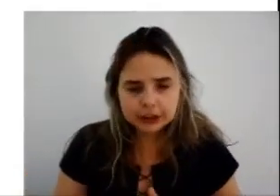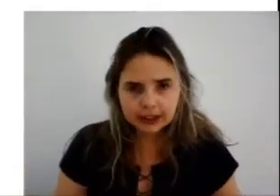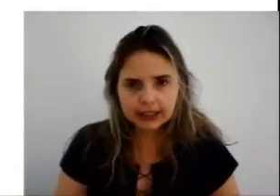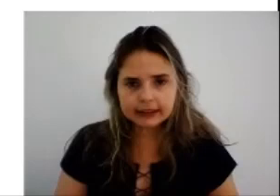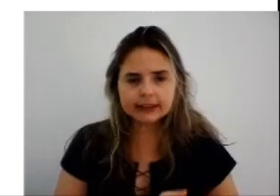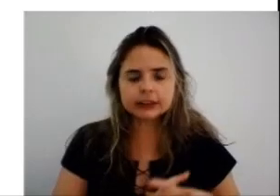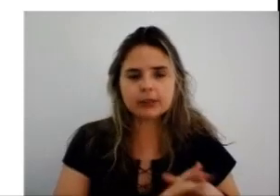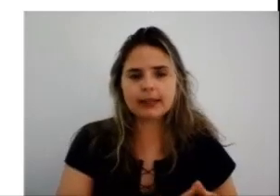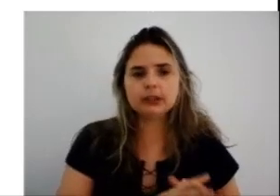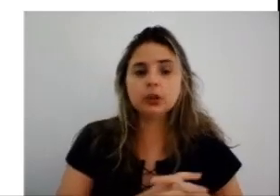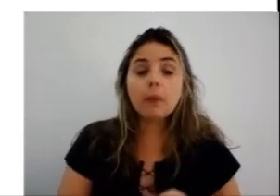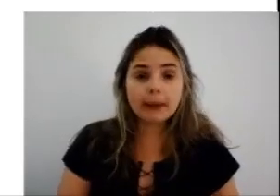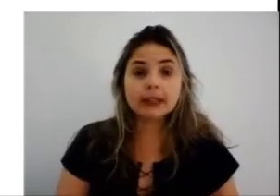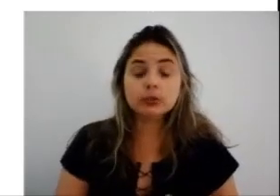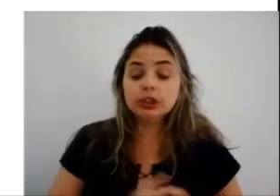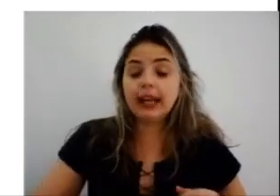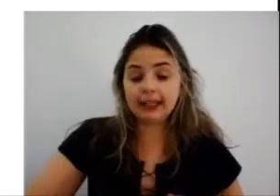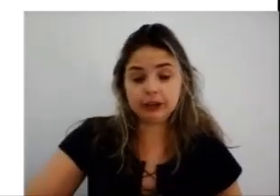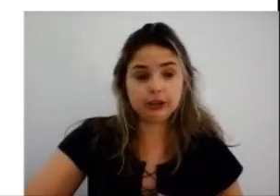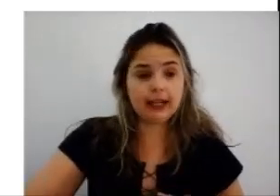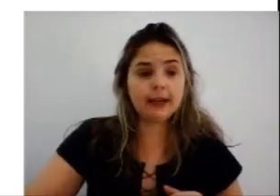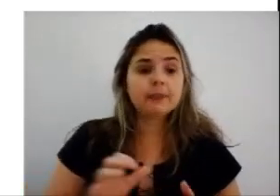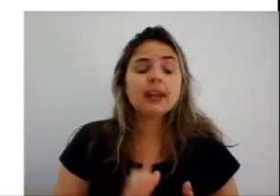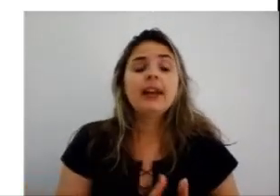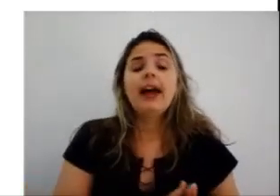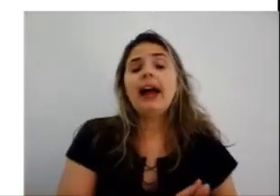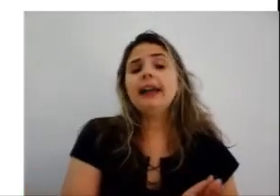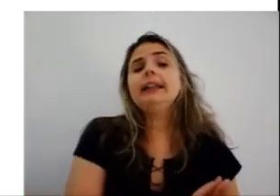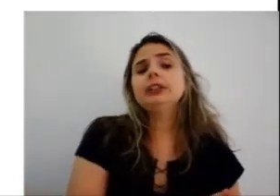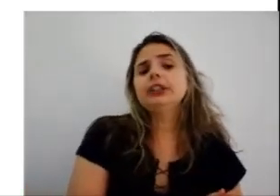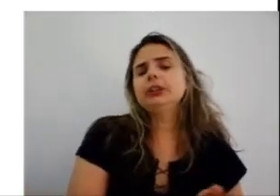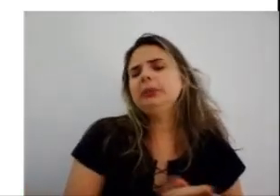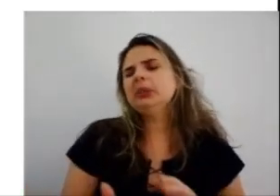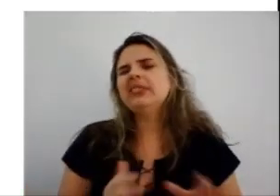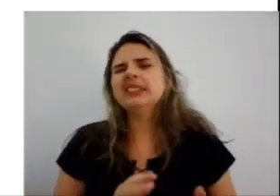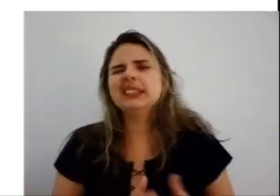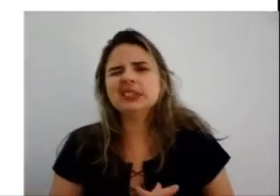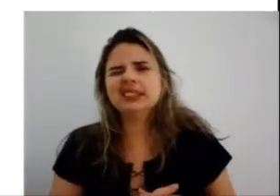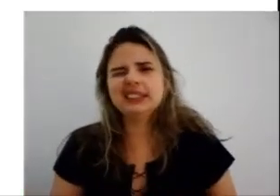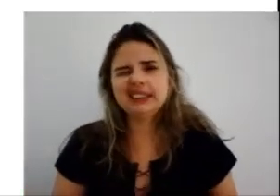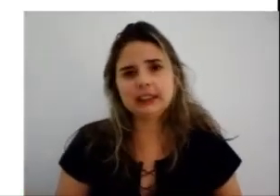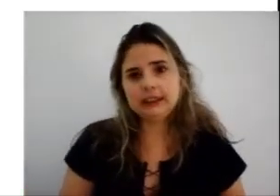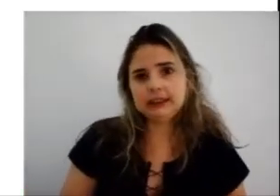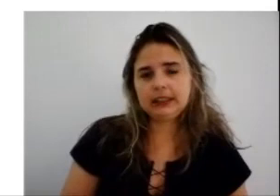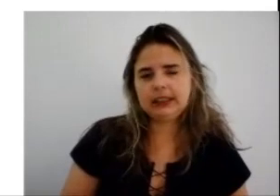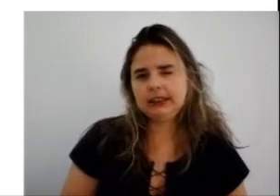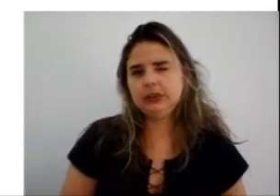de energia elétrica chamada de Complexo de Lages, tá? Aí, gente, em